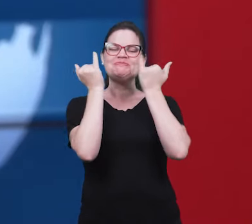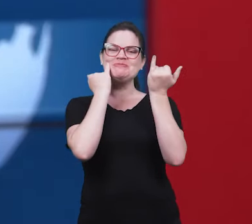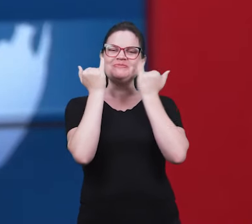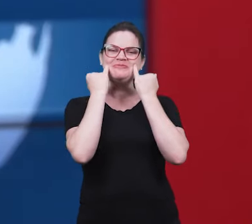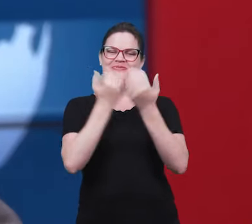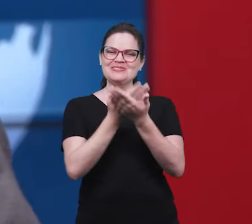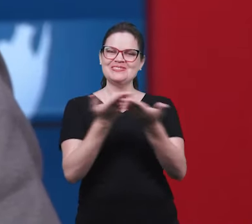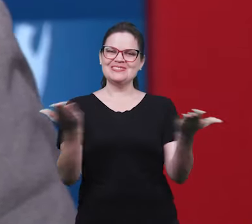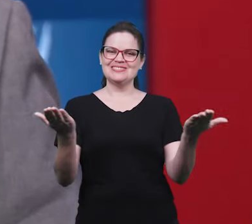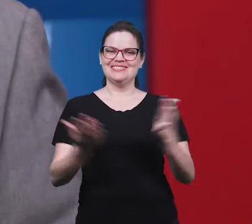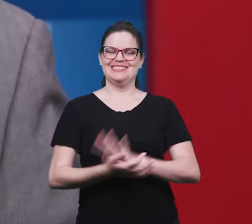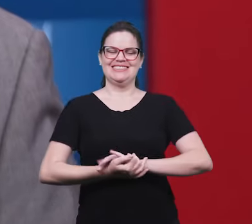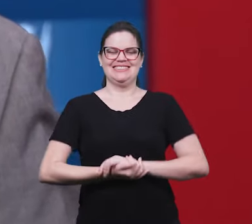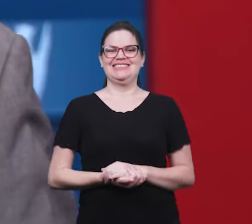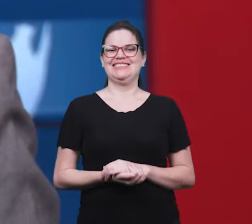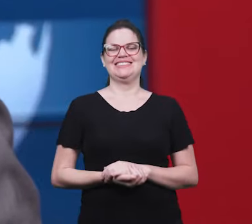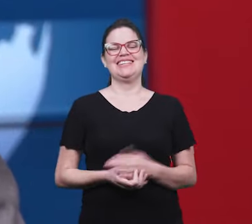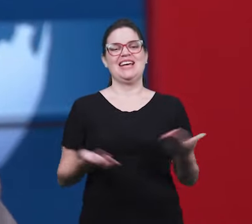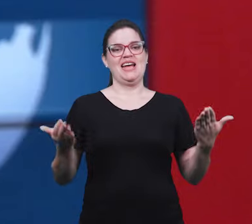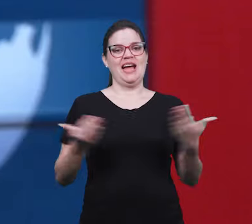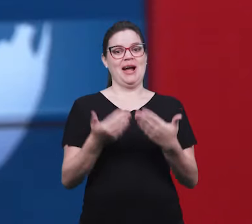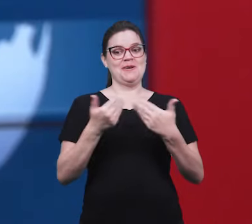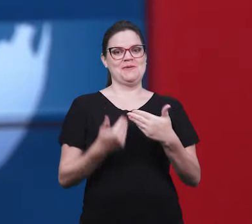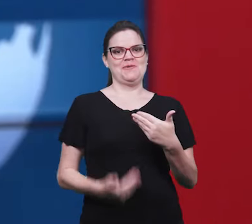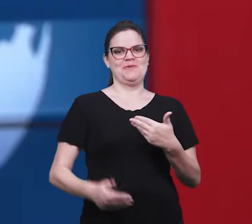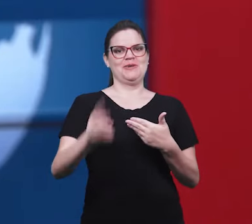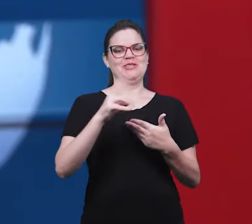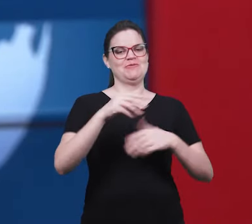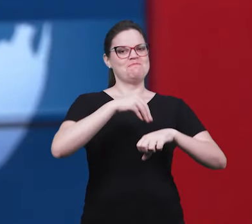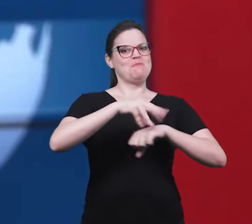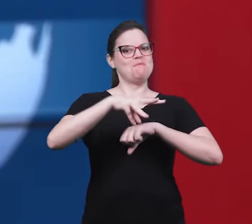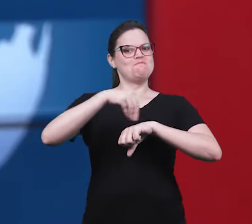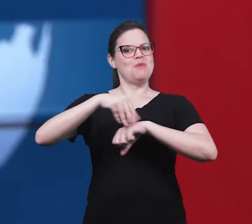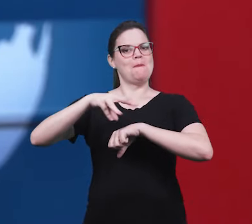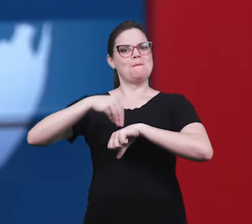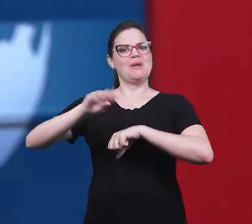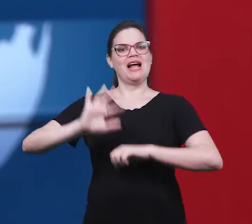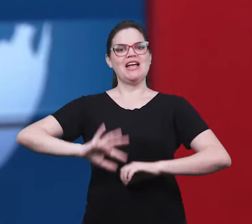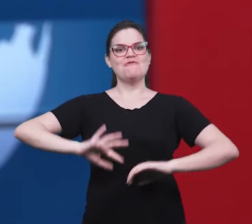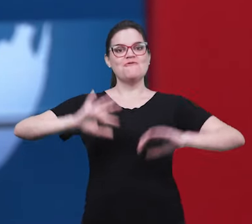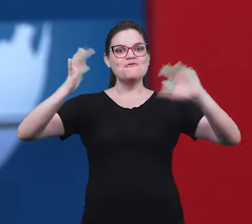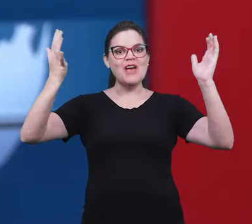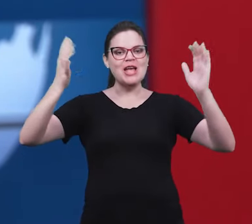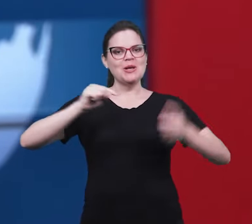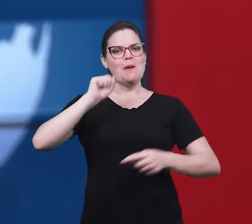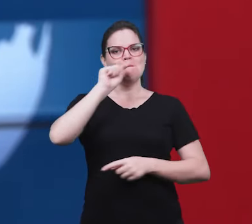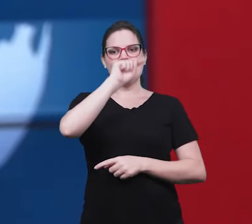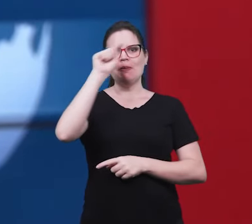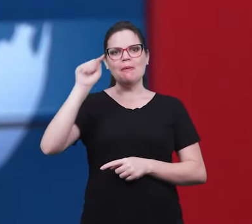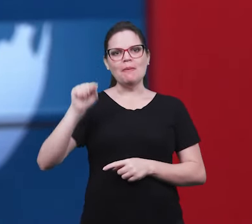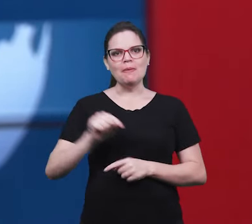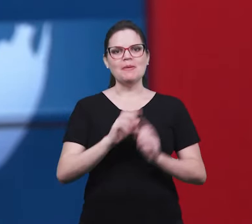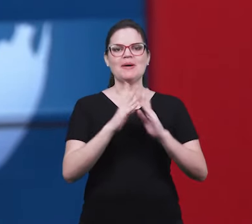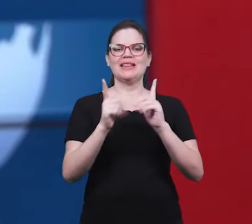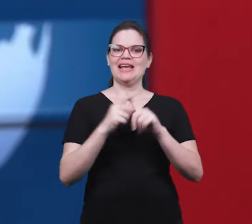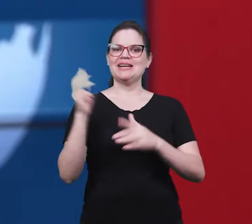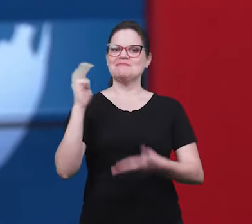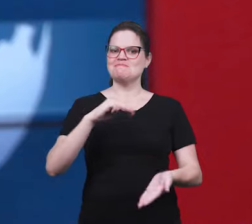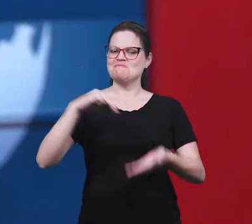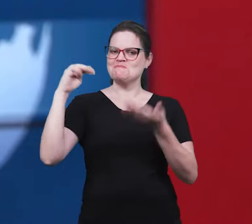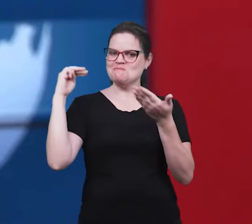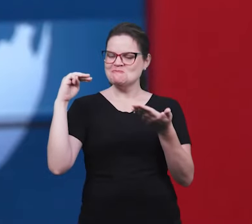edição do mana News a partir de agora nós vamos compartilhar com você div eventos que aconteceram nas igrejas Cristã